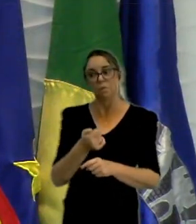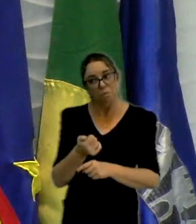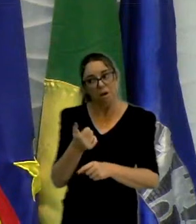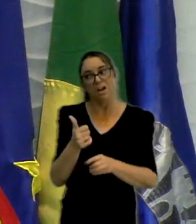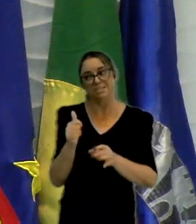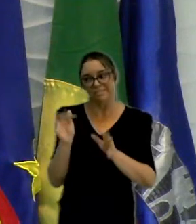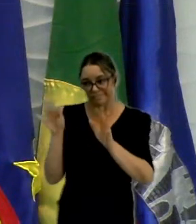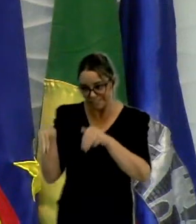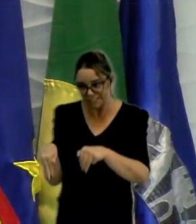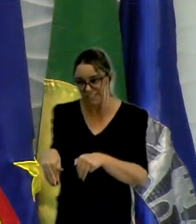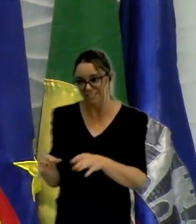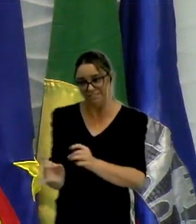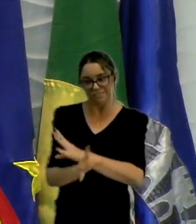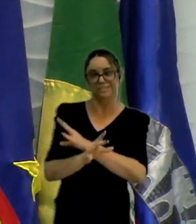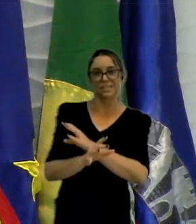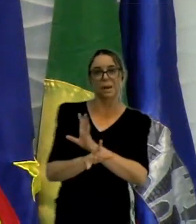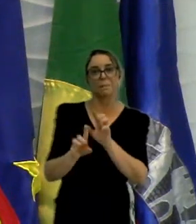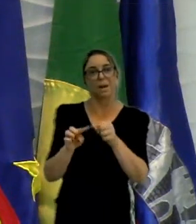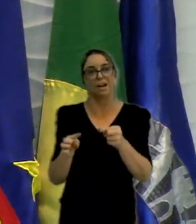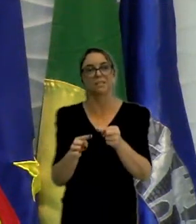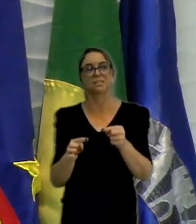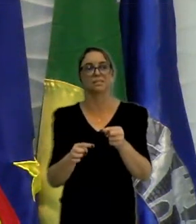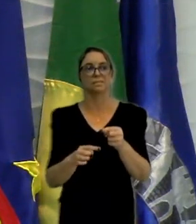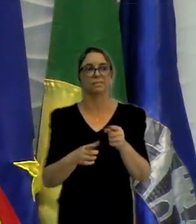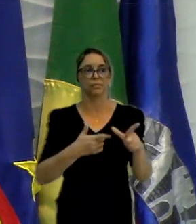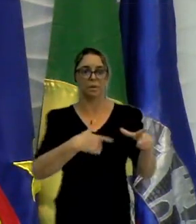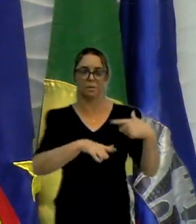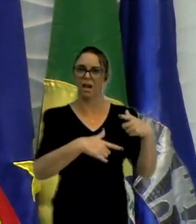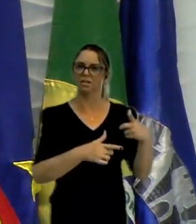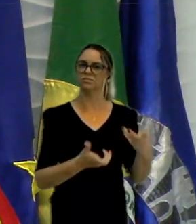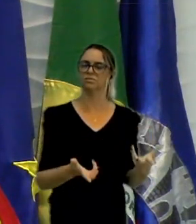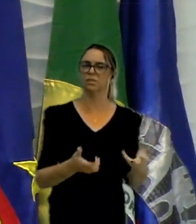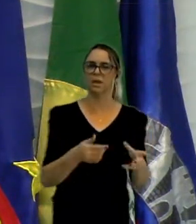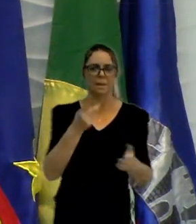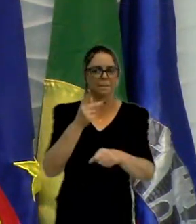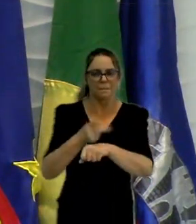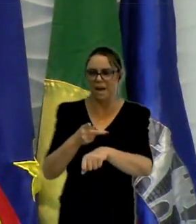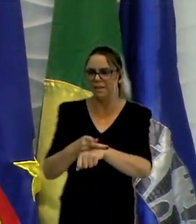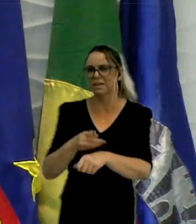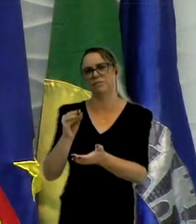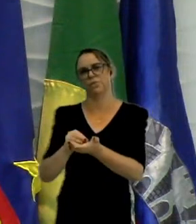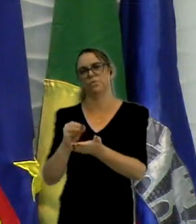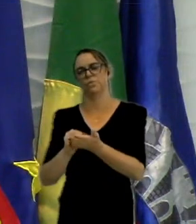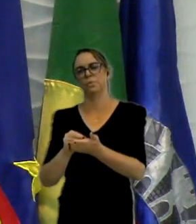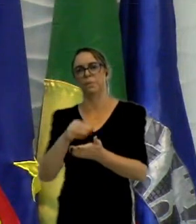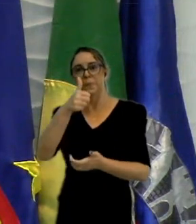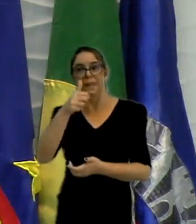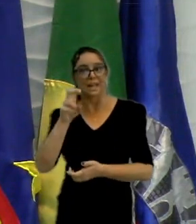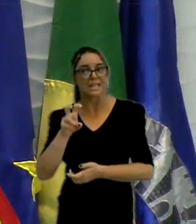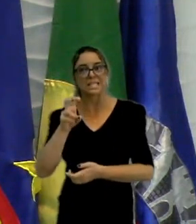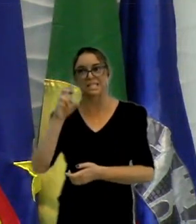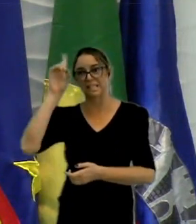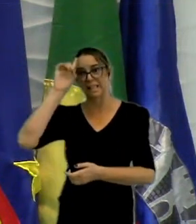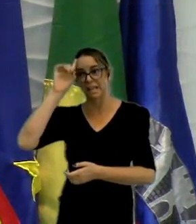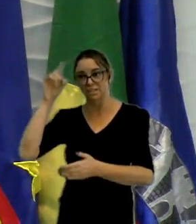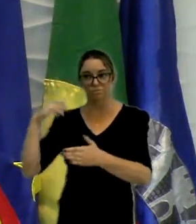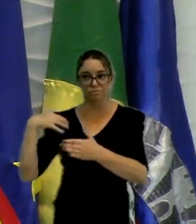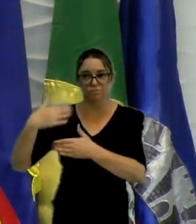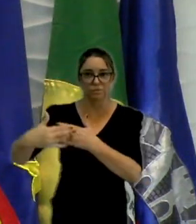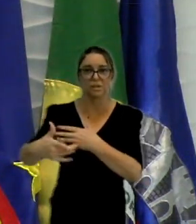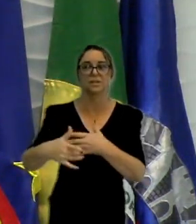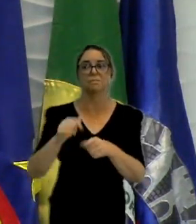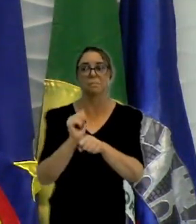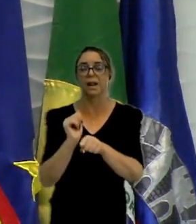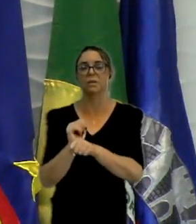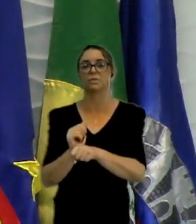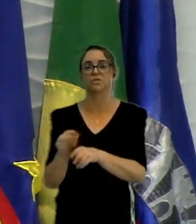Mas devido à mão de obra, hoje que não é fácil, faltou pedra, teve mais de 15 dias esperando pedra para chegar. É uma coisa,